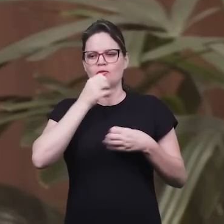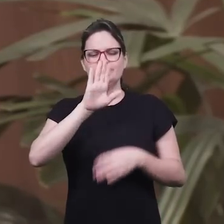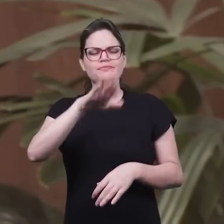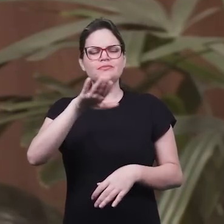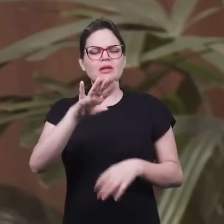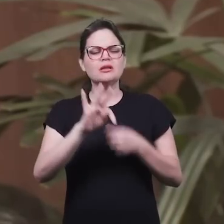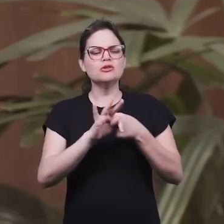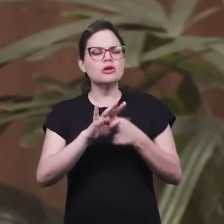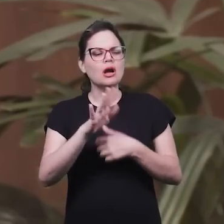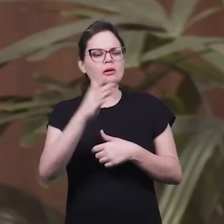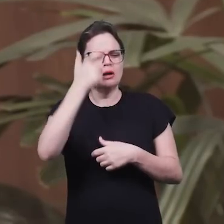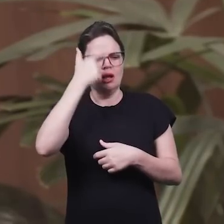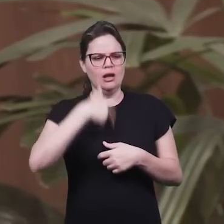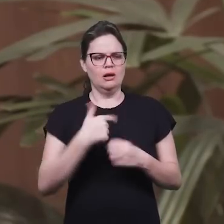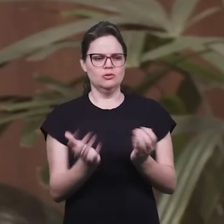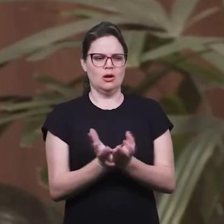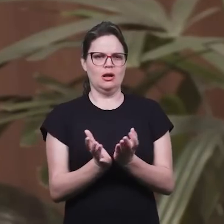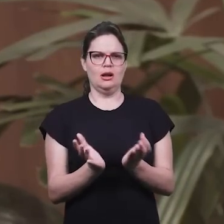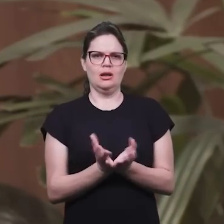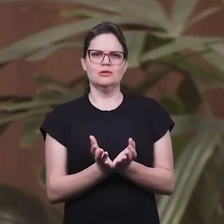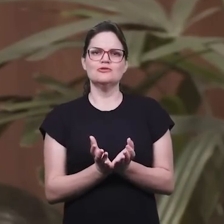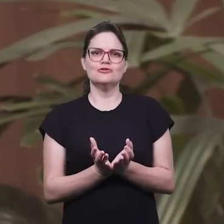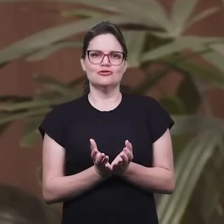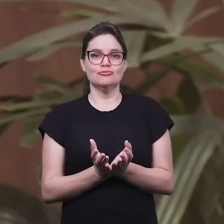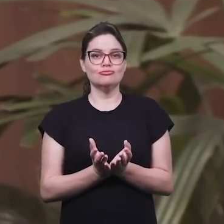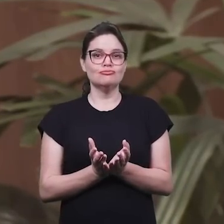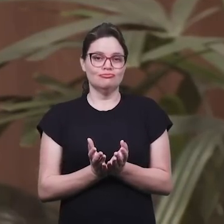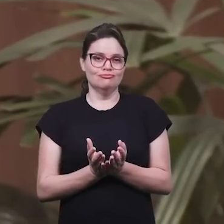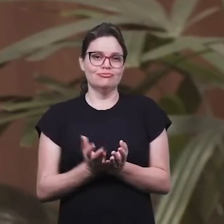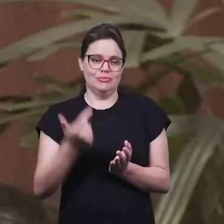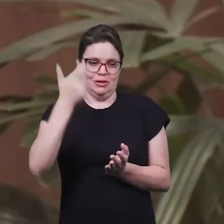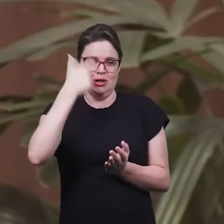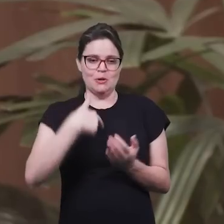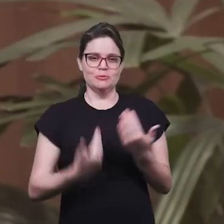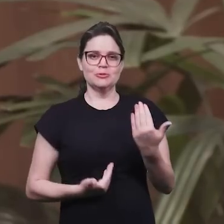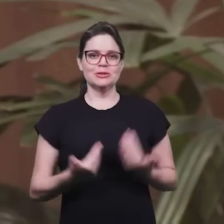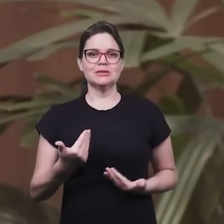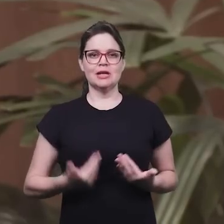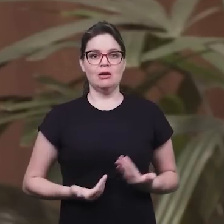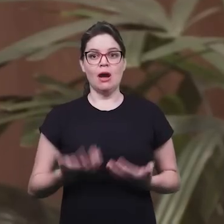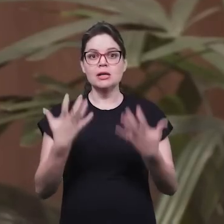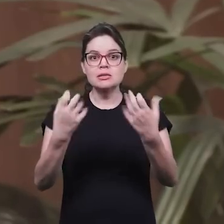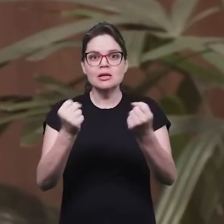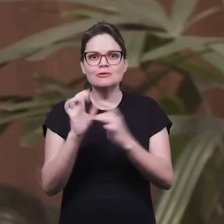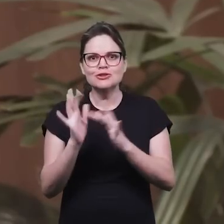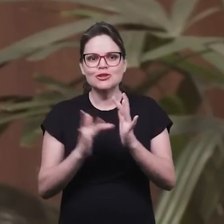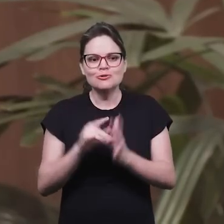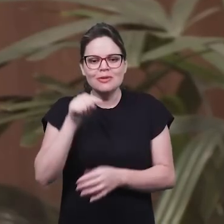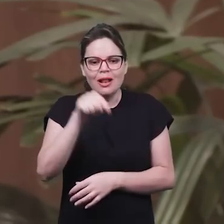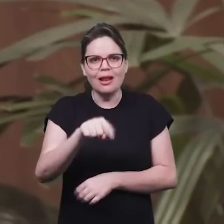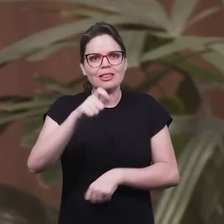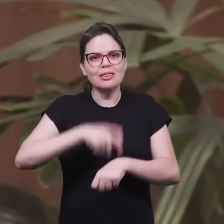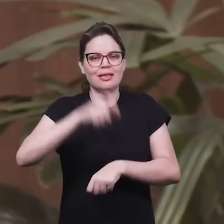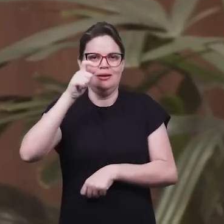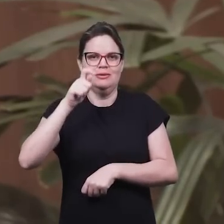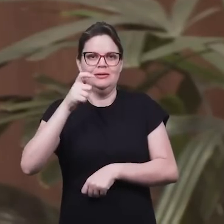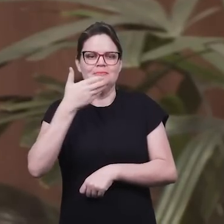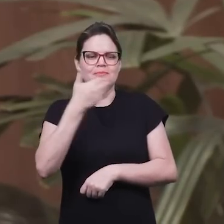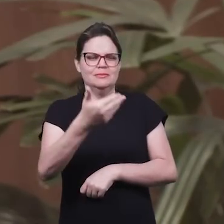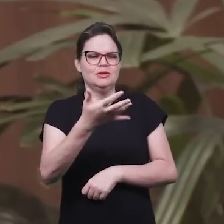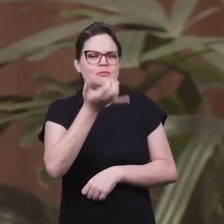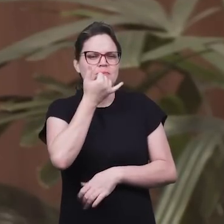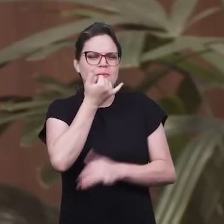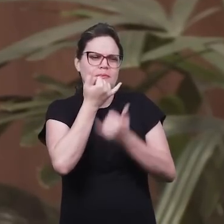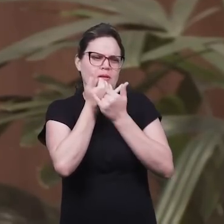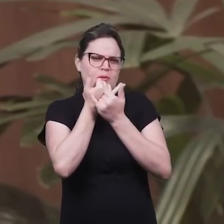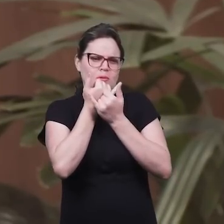assim: olha, eu sou cristão. Ele aceita o Senhor naquele momento ali. E aí ele faz um pedido: você